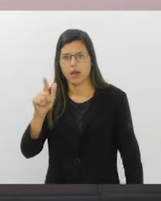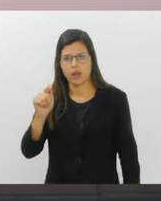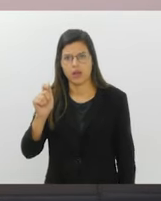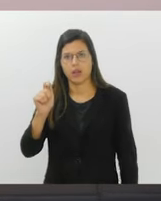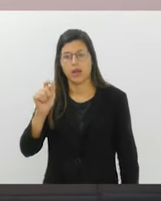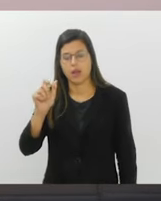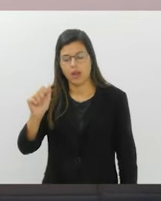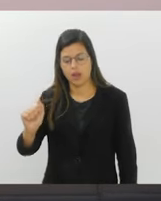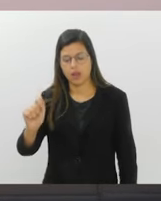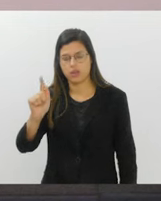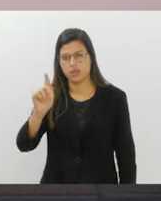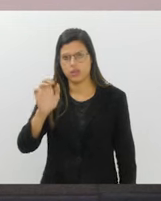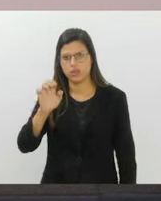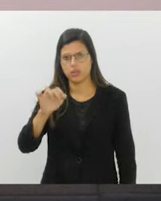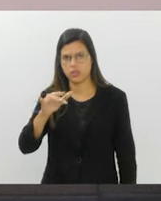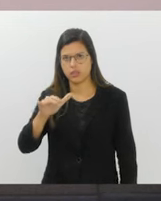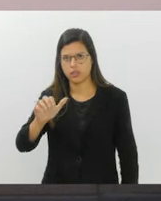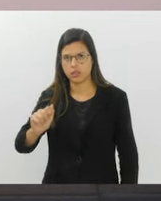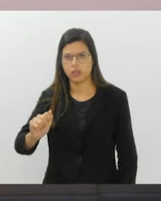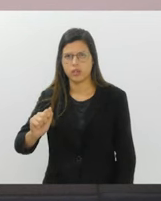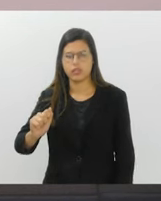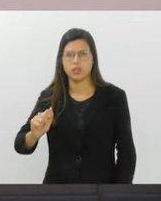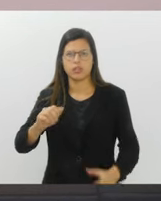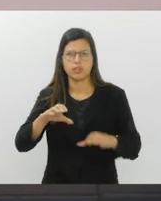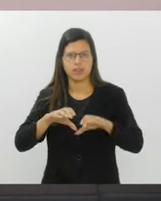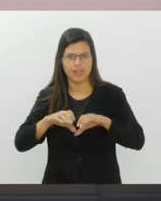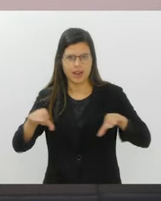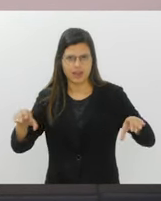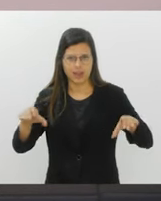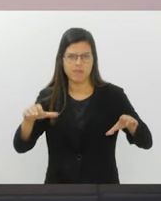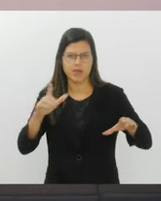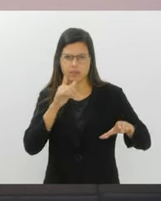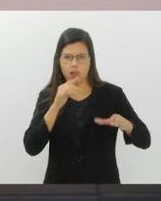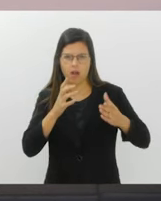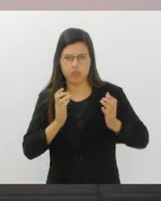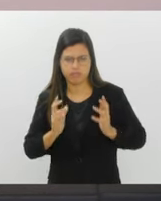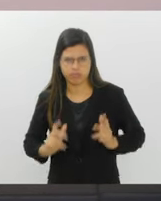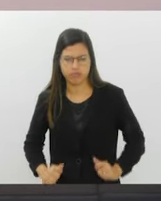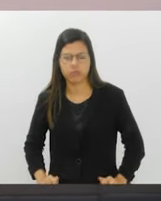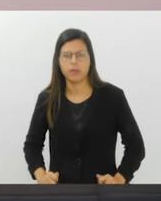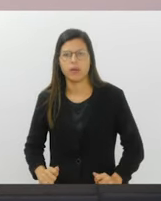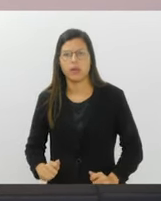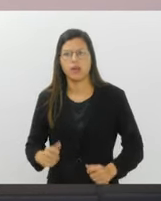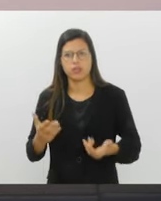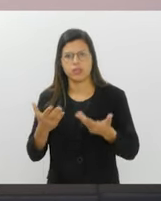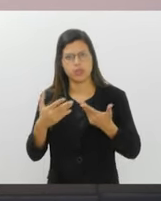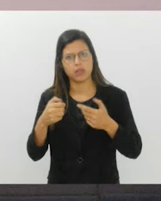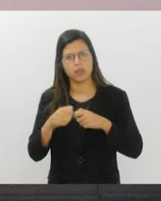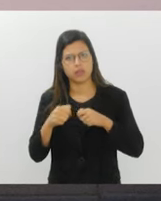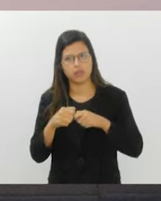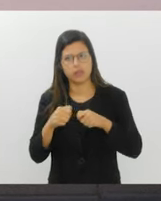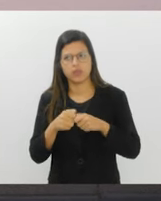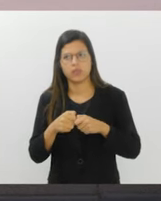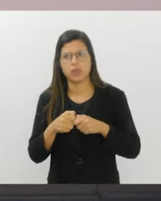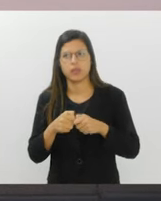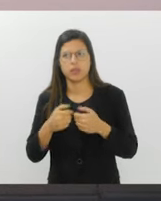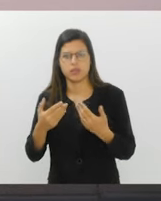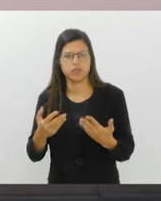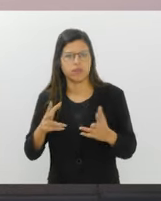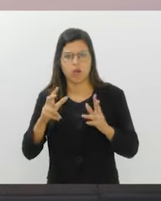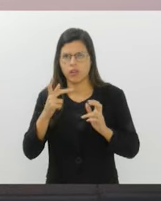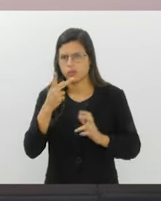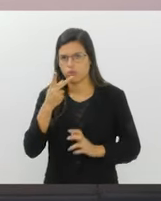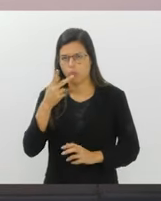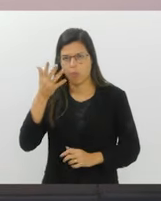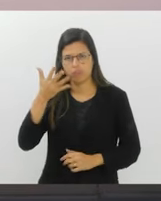concursados que lá tinham chegado. Eles pediram que eu fizesse uma preleção sobre os dramas do saneamento no nosso estado.